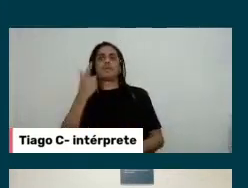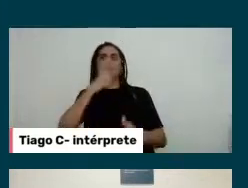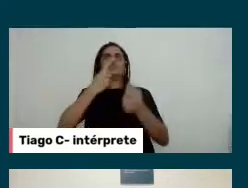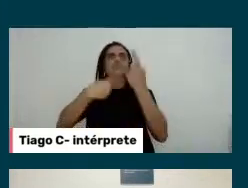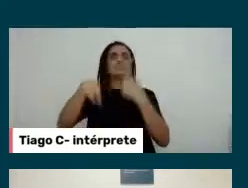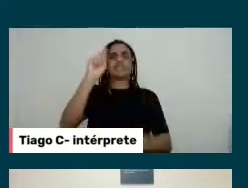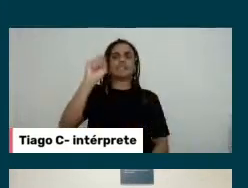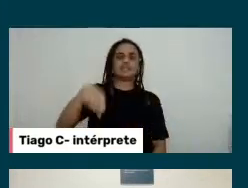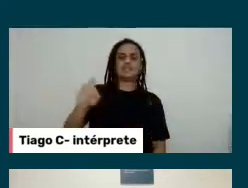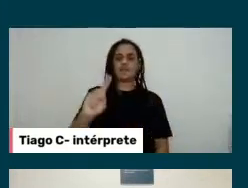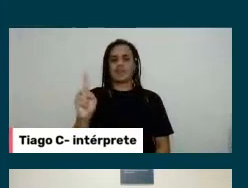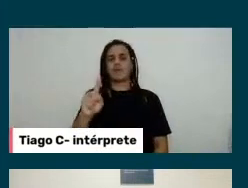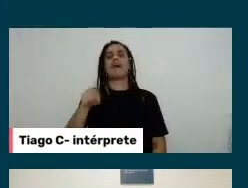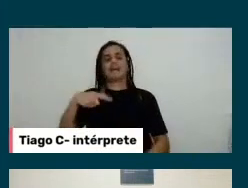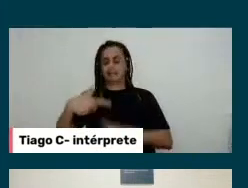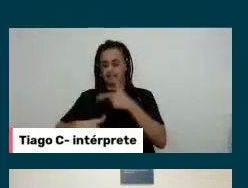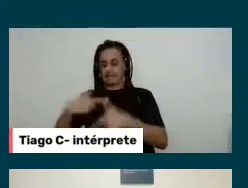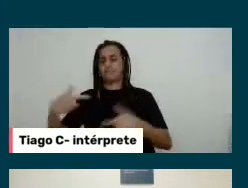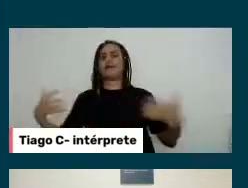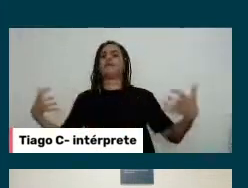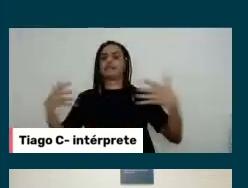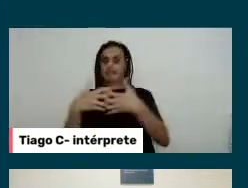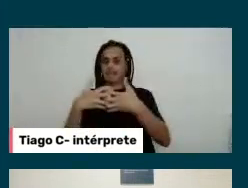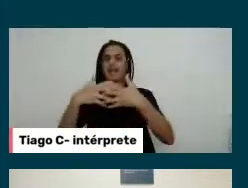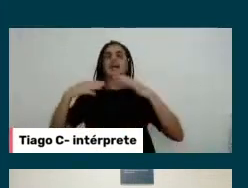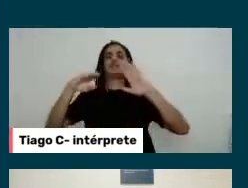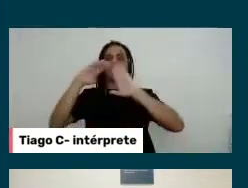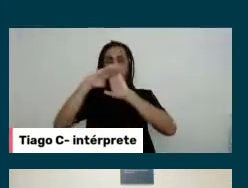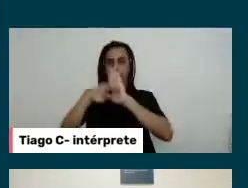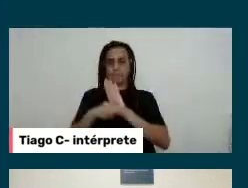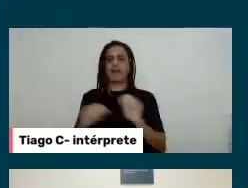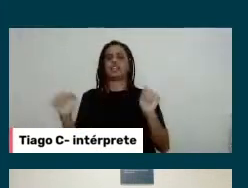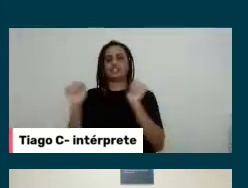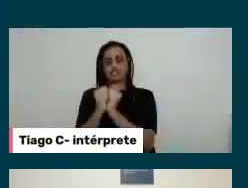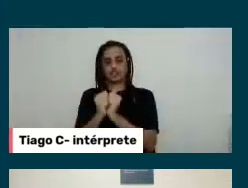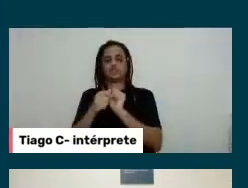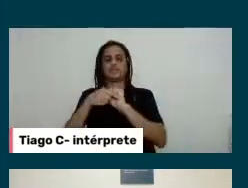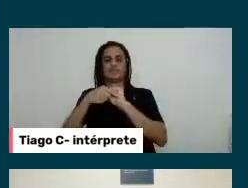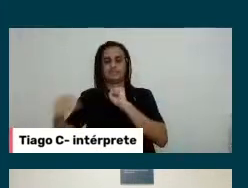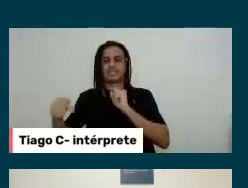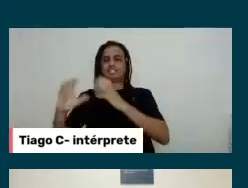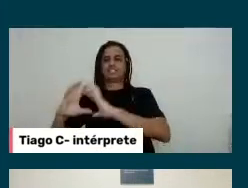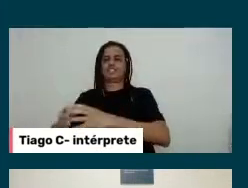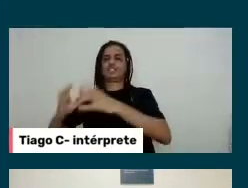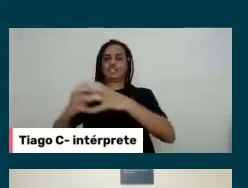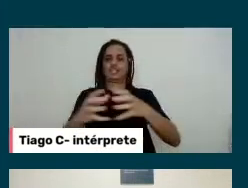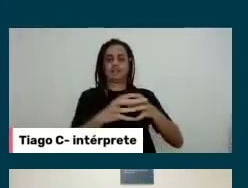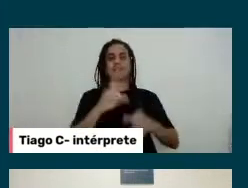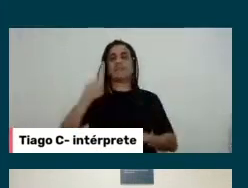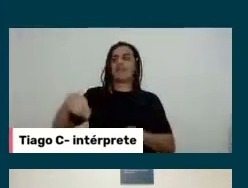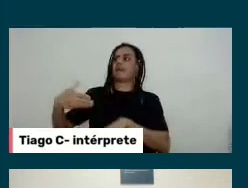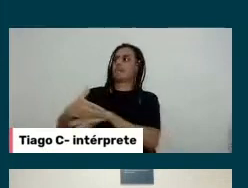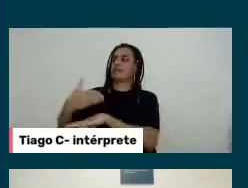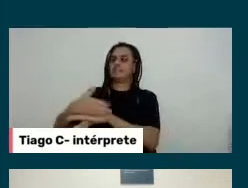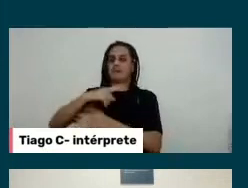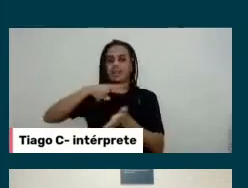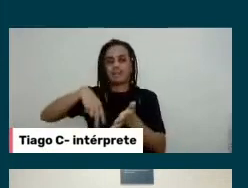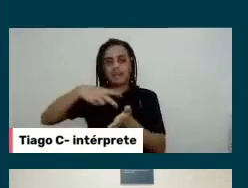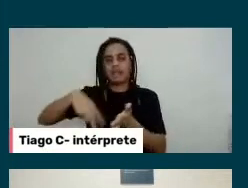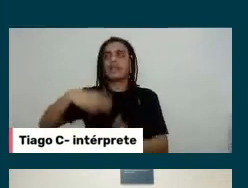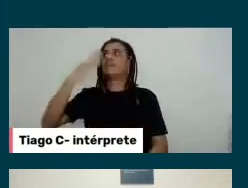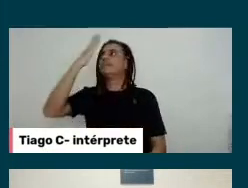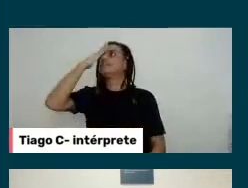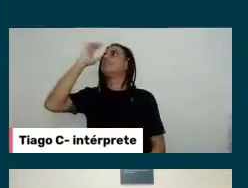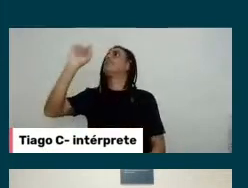é trabalho integrado com a rotina, com as sprints dos times. Então, participar de daily, entender o que está